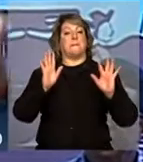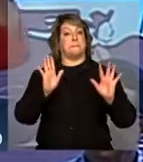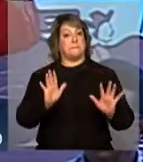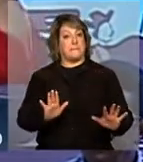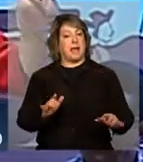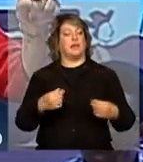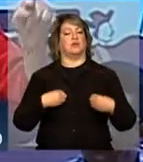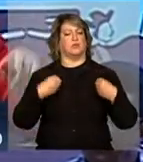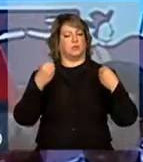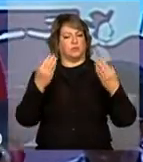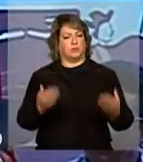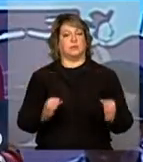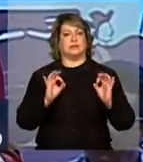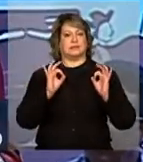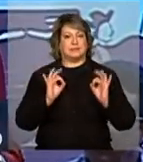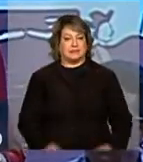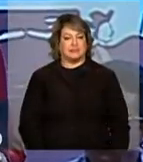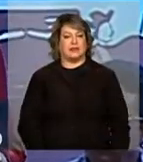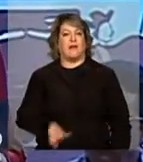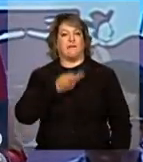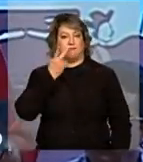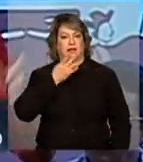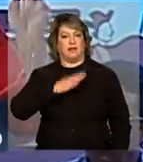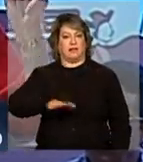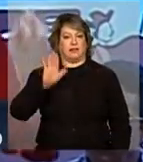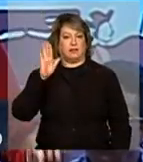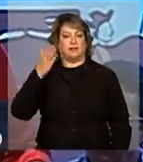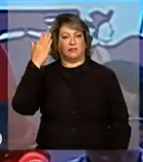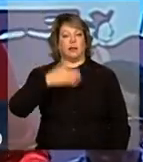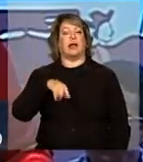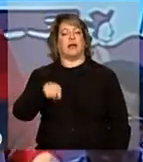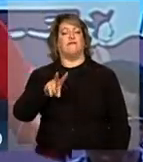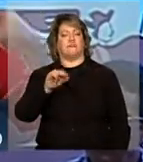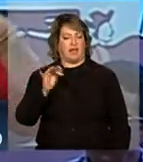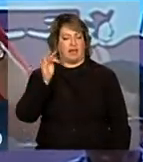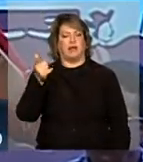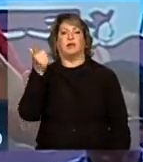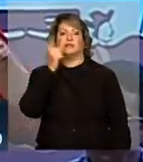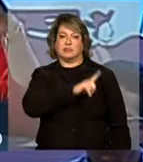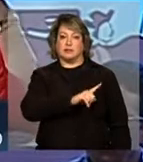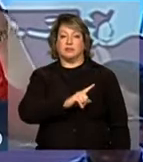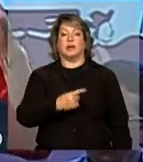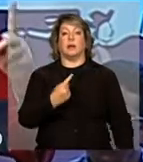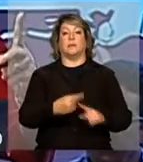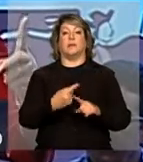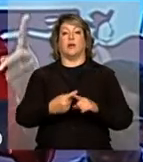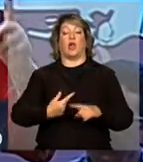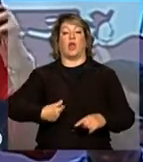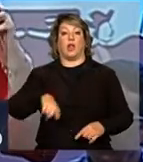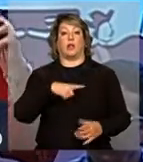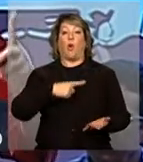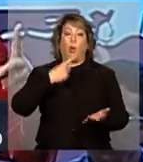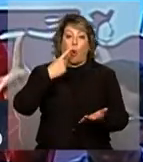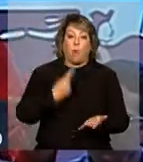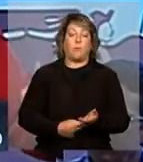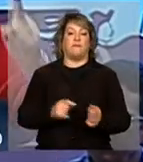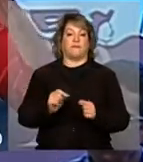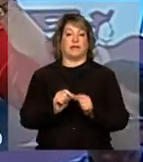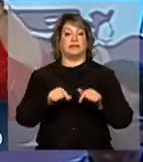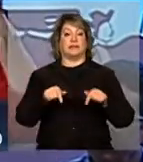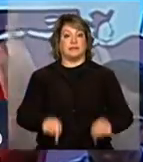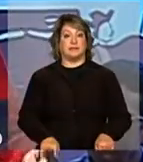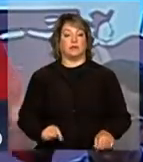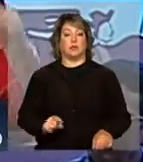vou garantir a vocês que eles virão e que nós temos o compromisso de fazer isso